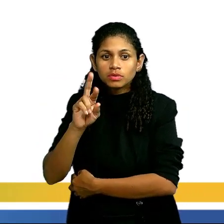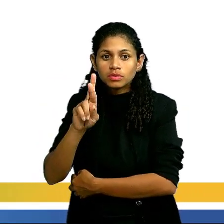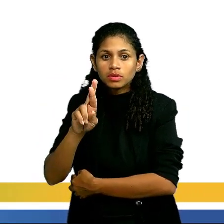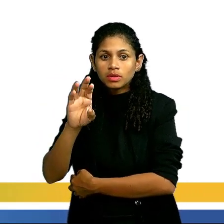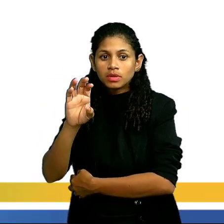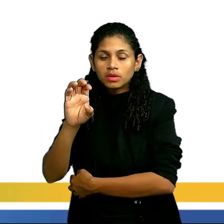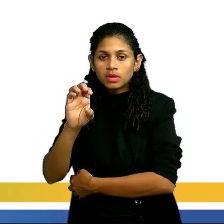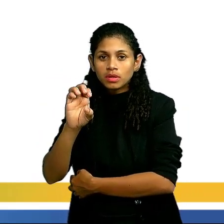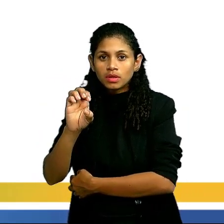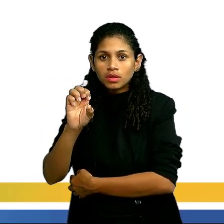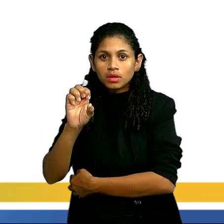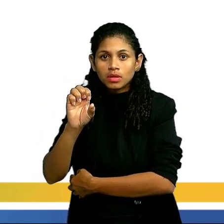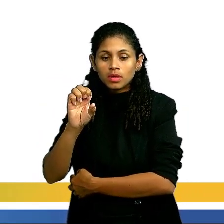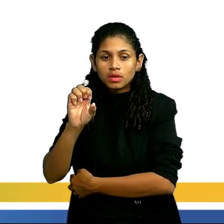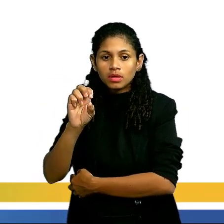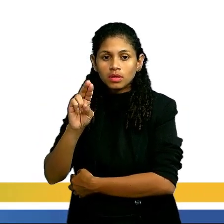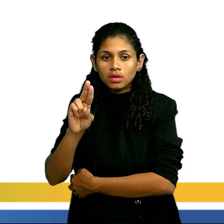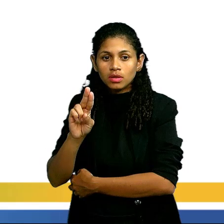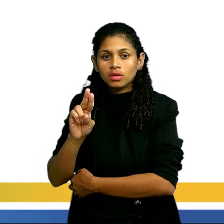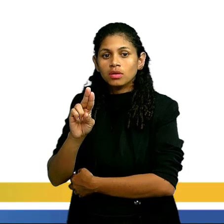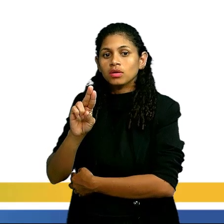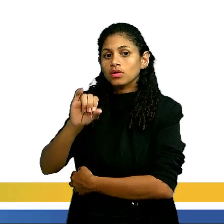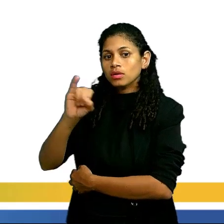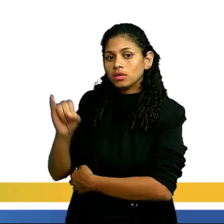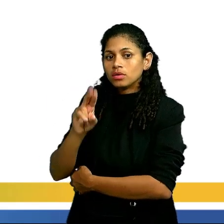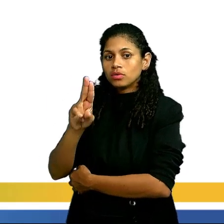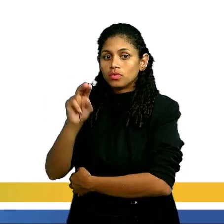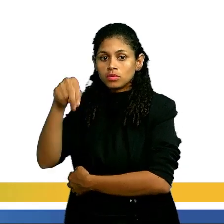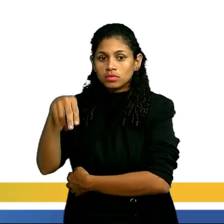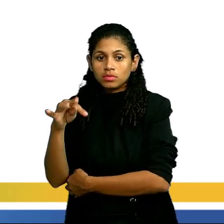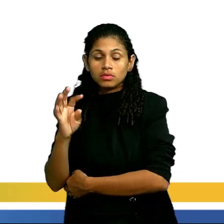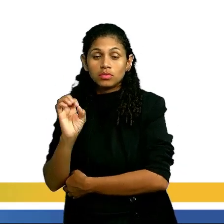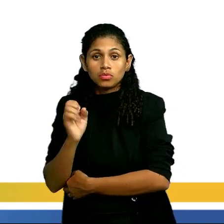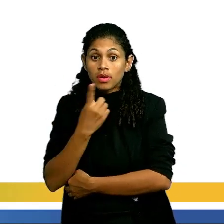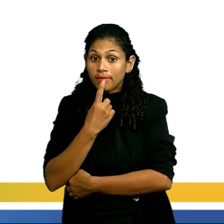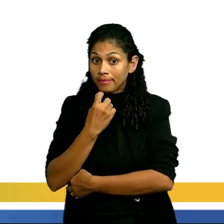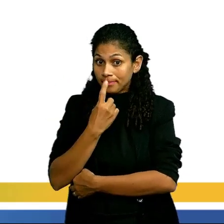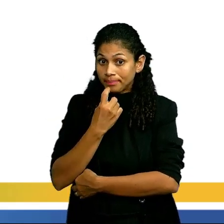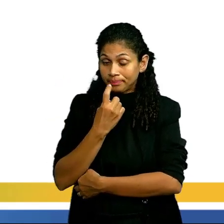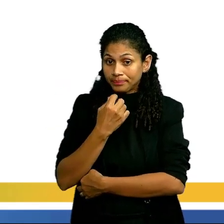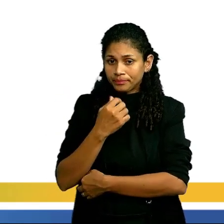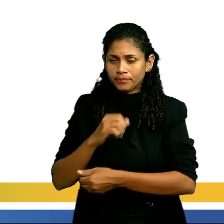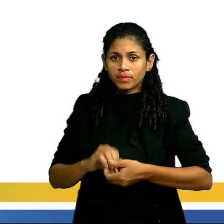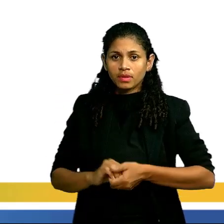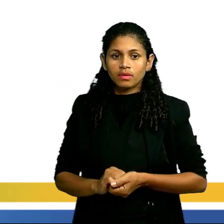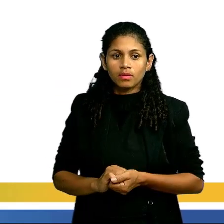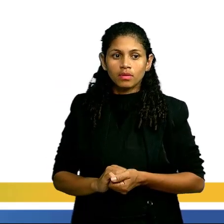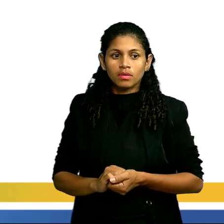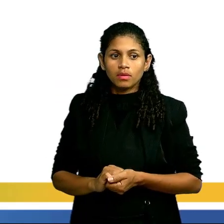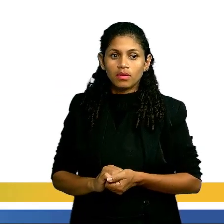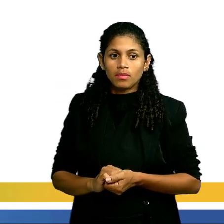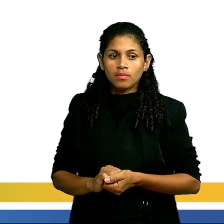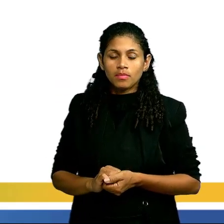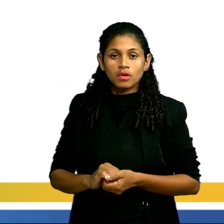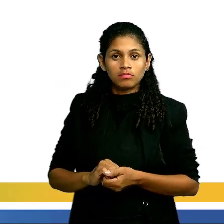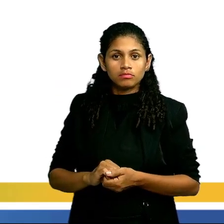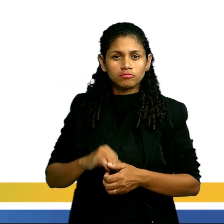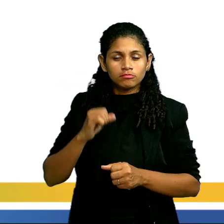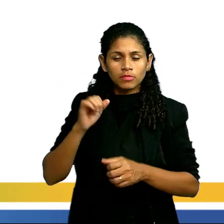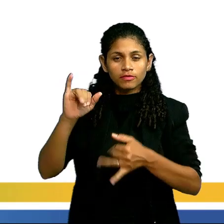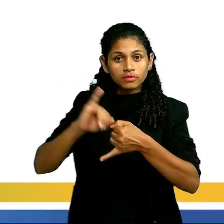o painel, será necessário providenciar cerca de... Olha